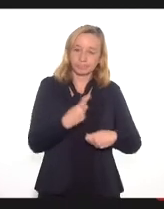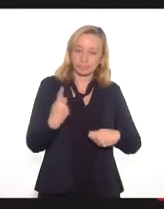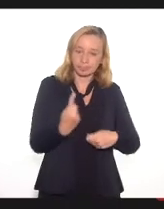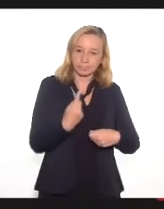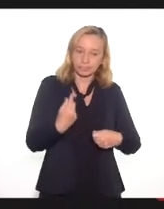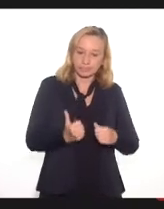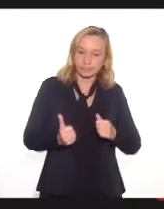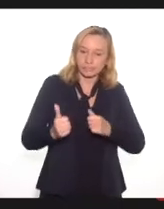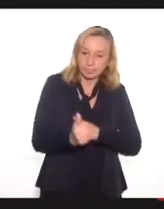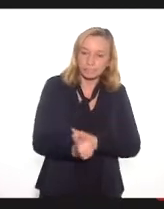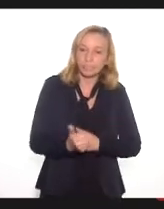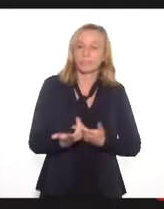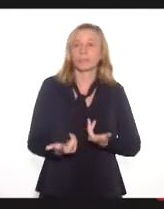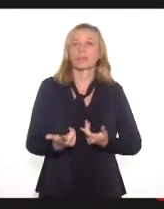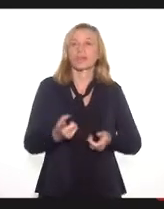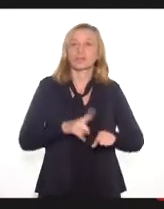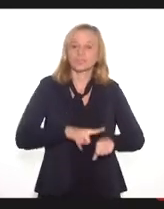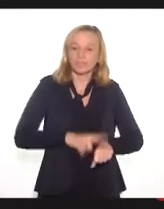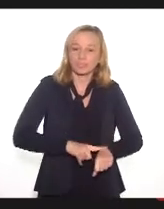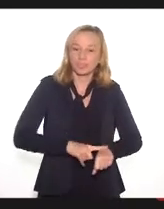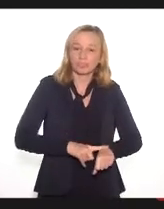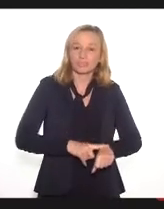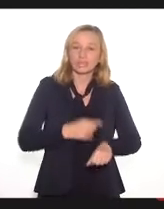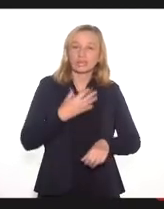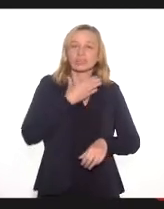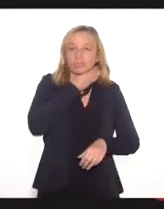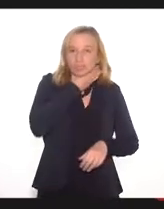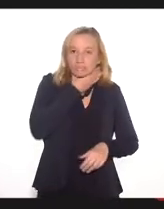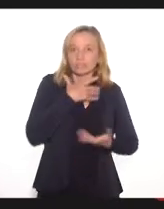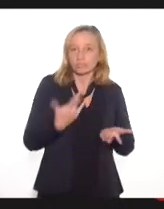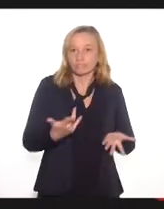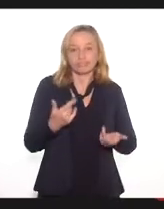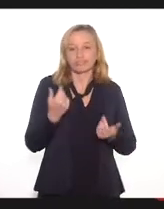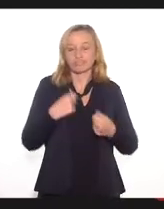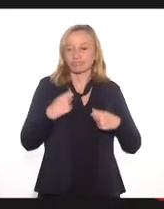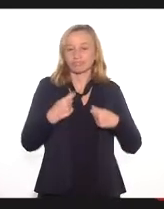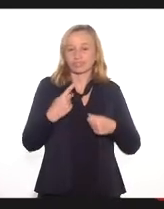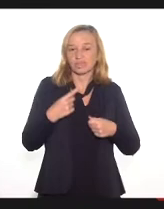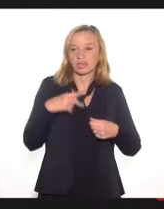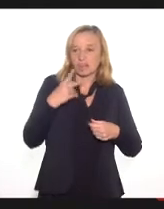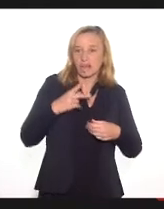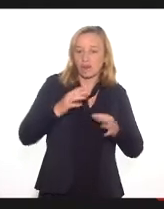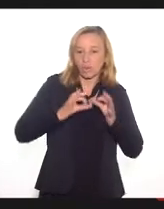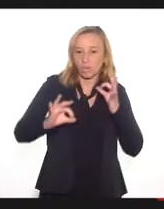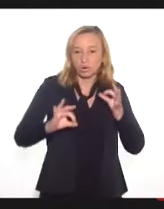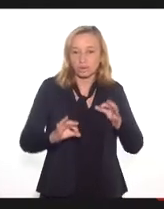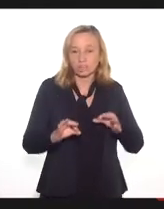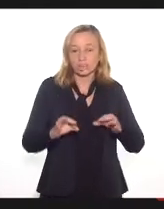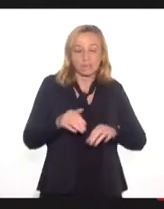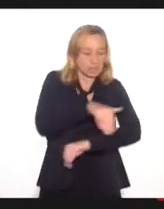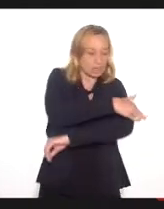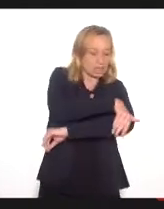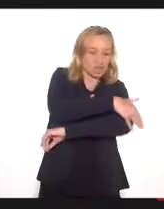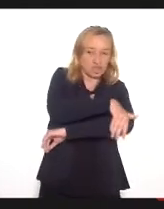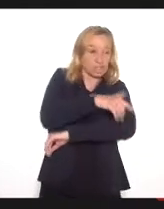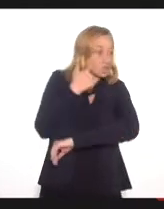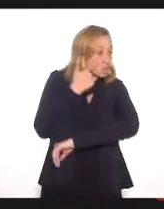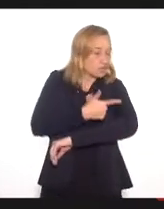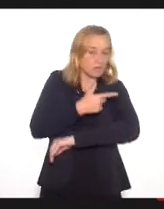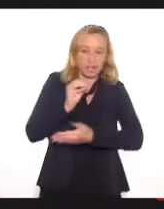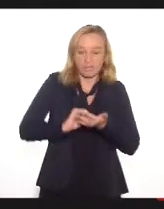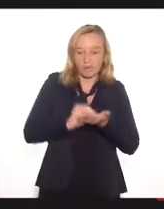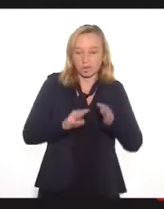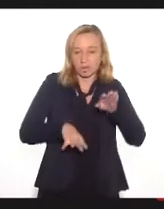enfrentar esse momento de grave crise, a gente não precisa ir muito longe, as desigualdades estão nas esquinas, gritantes. A